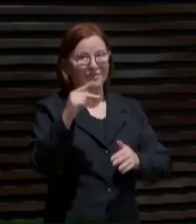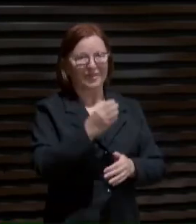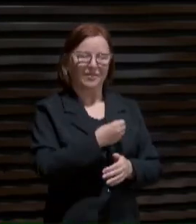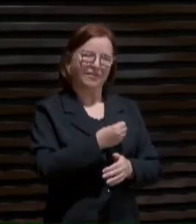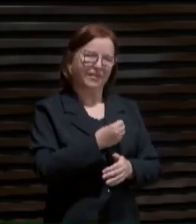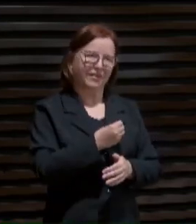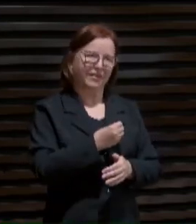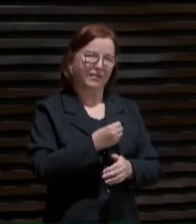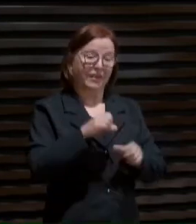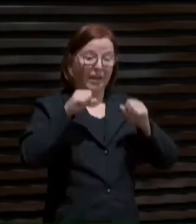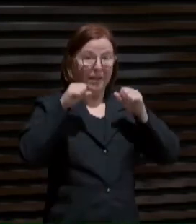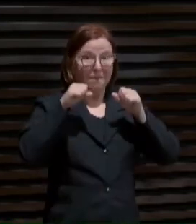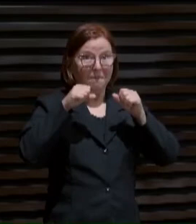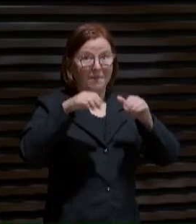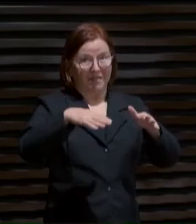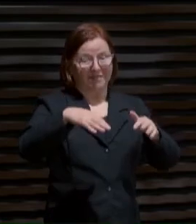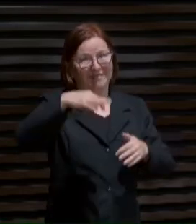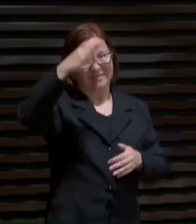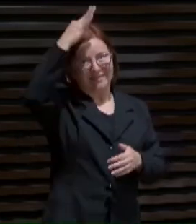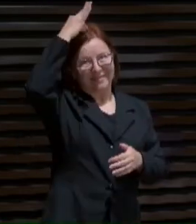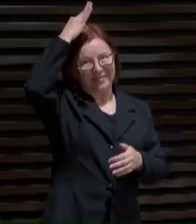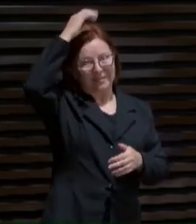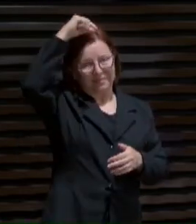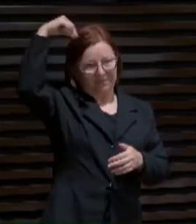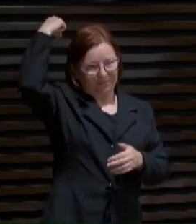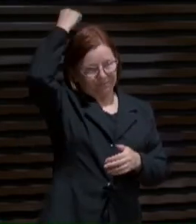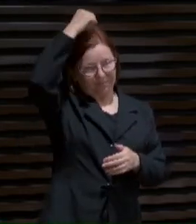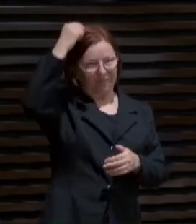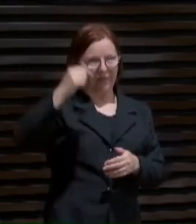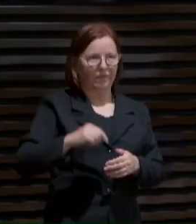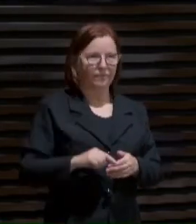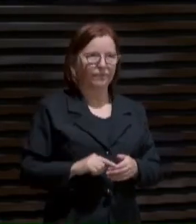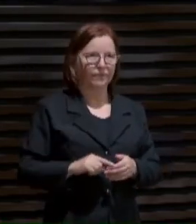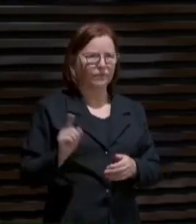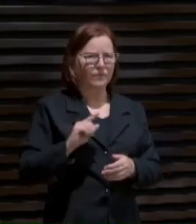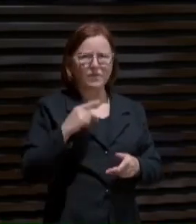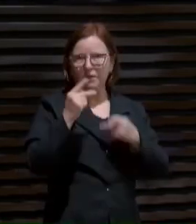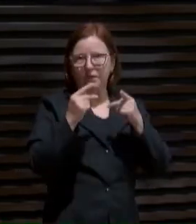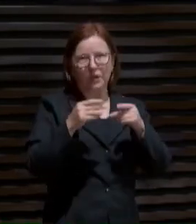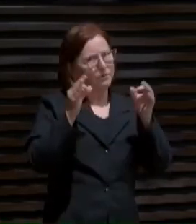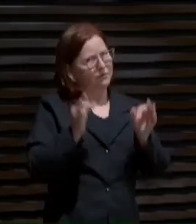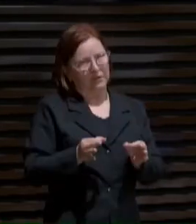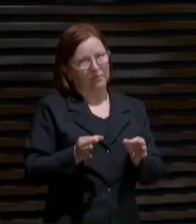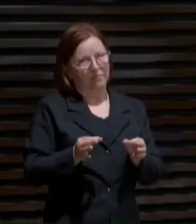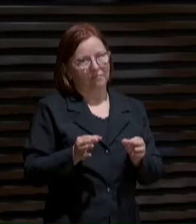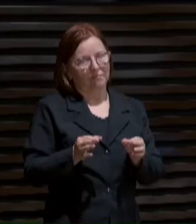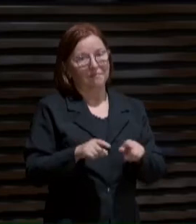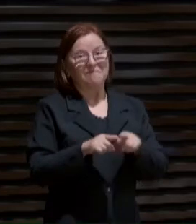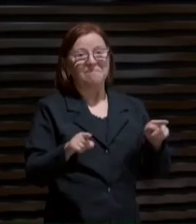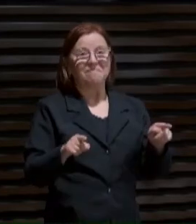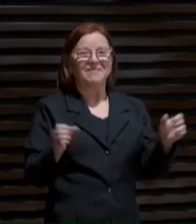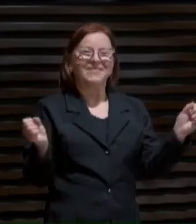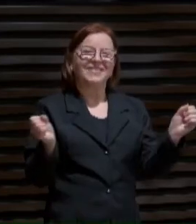vida o fruto do espírito santo não estamos falando de perfeição mais de uma nova